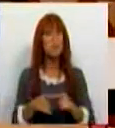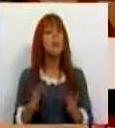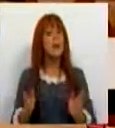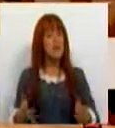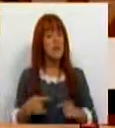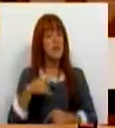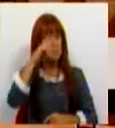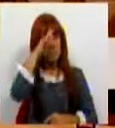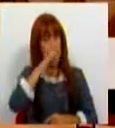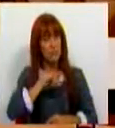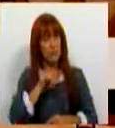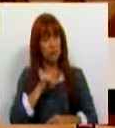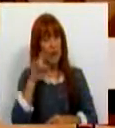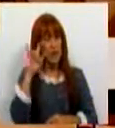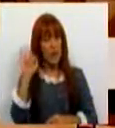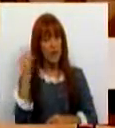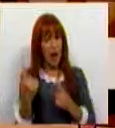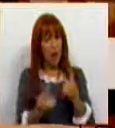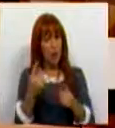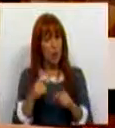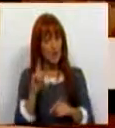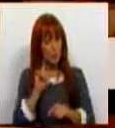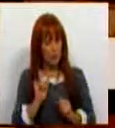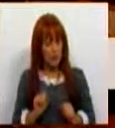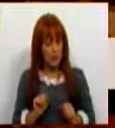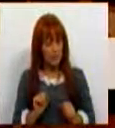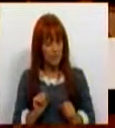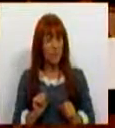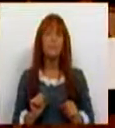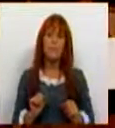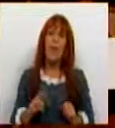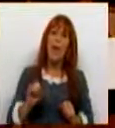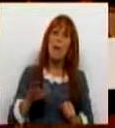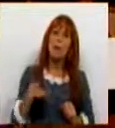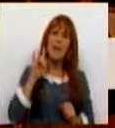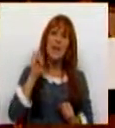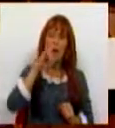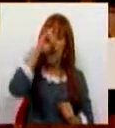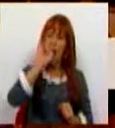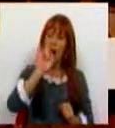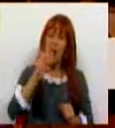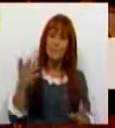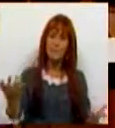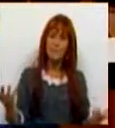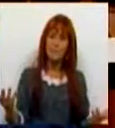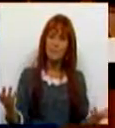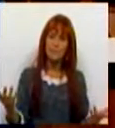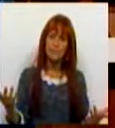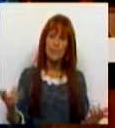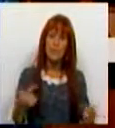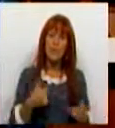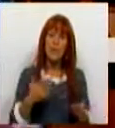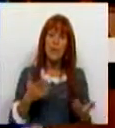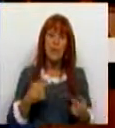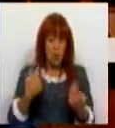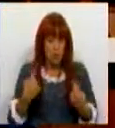convém reter, talvez, aqui algumas ideias fundamentais. A primeira ideia a reter é que não